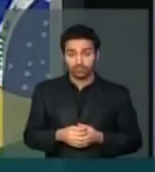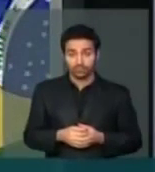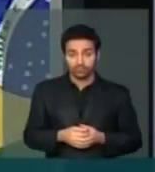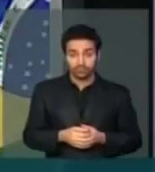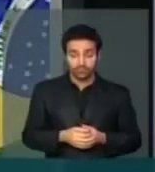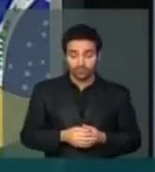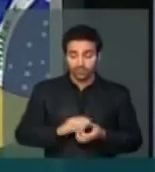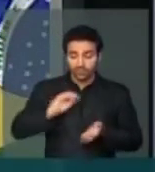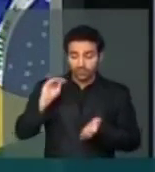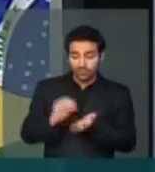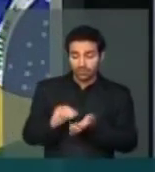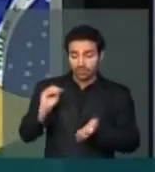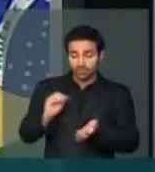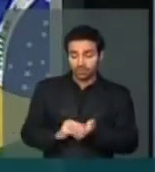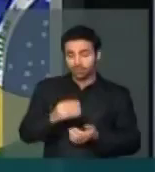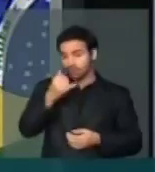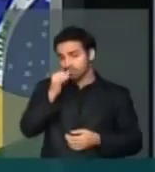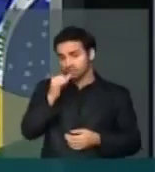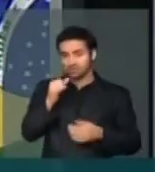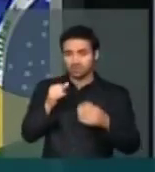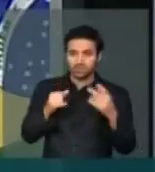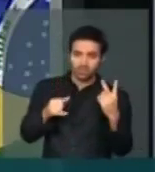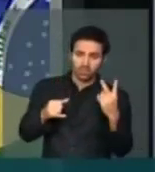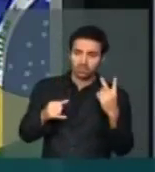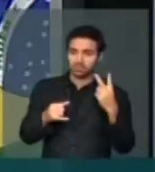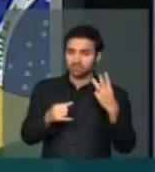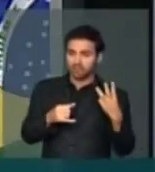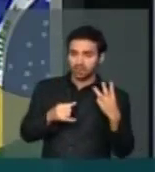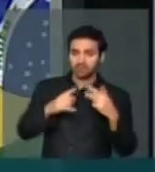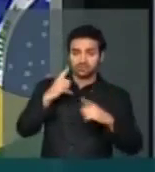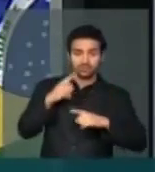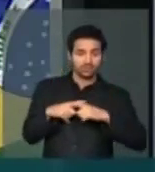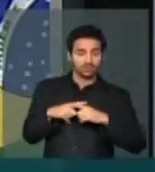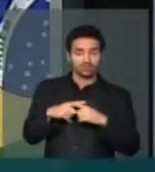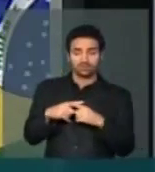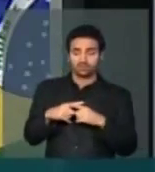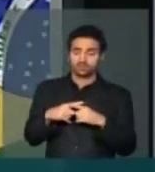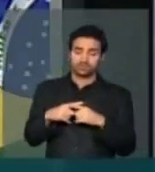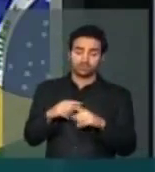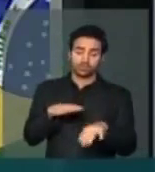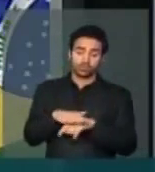E falta energia duas, três vezes durante a noite.